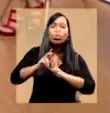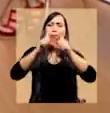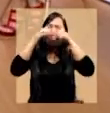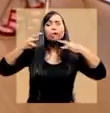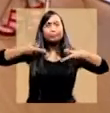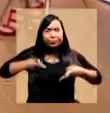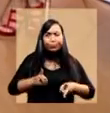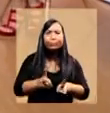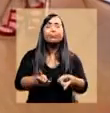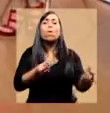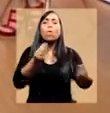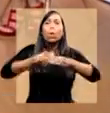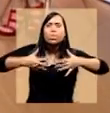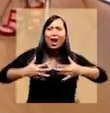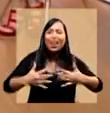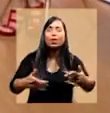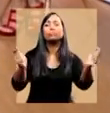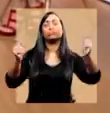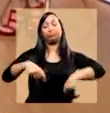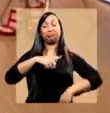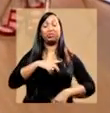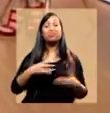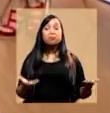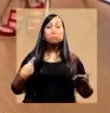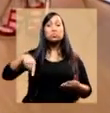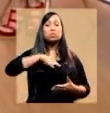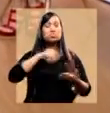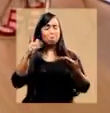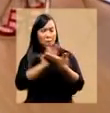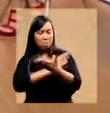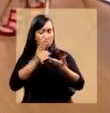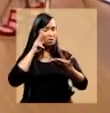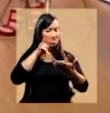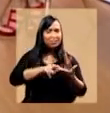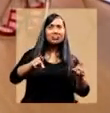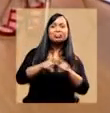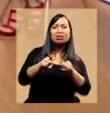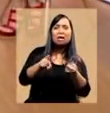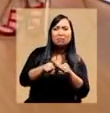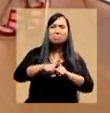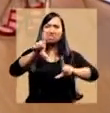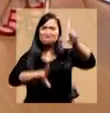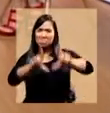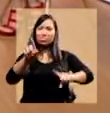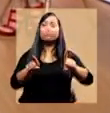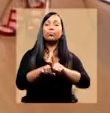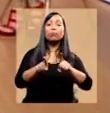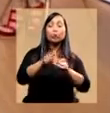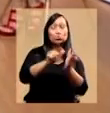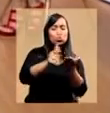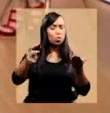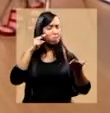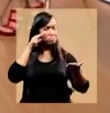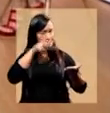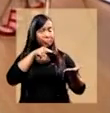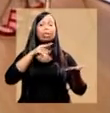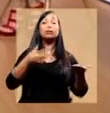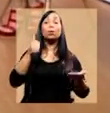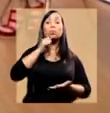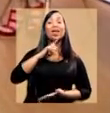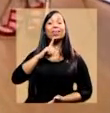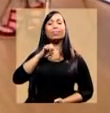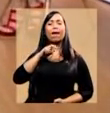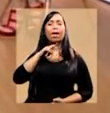mulher continua em ritmo avançado. A gente vê nas capas das revistas, no reality show, nas manchetes do jornal.